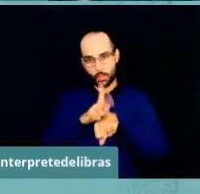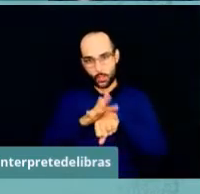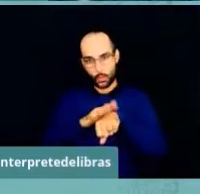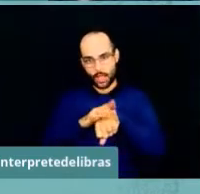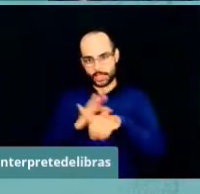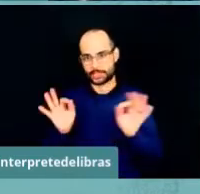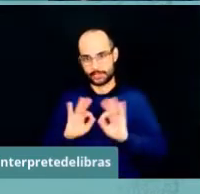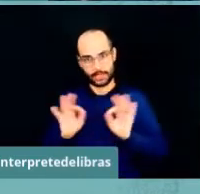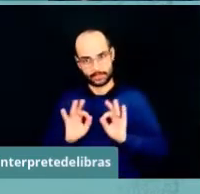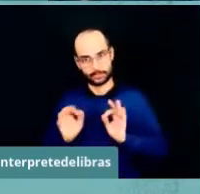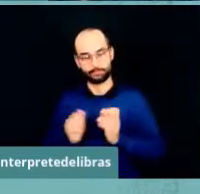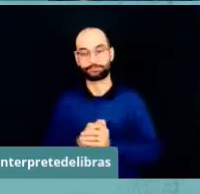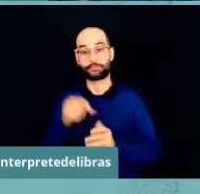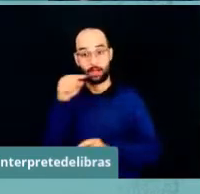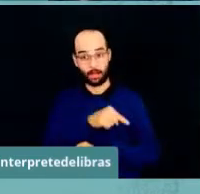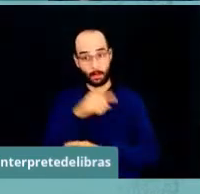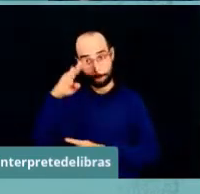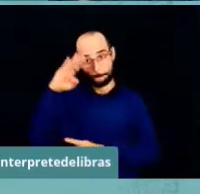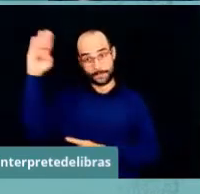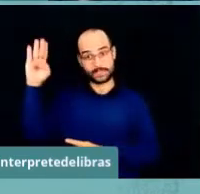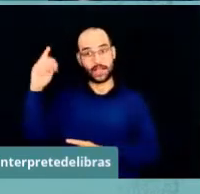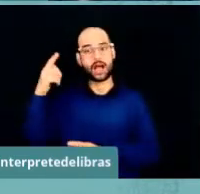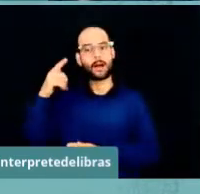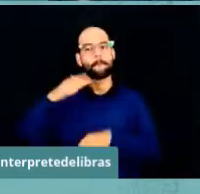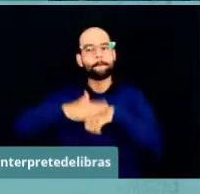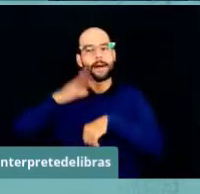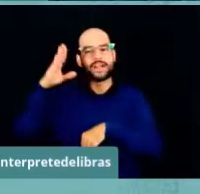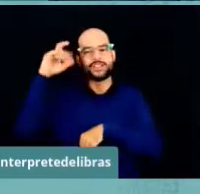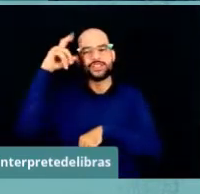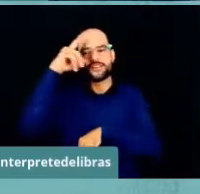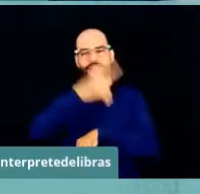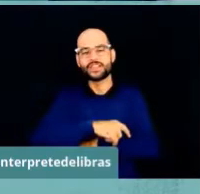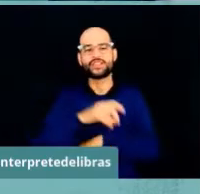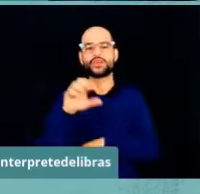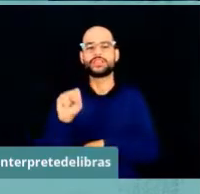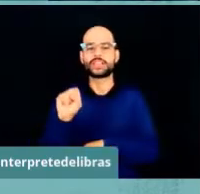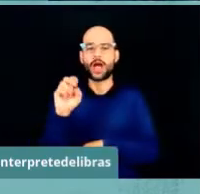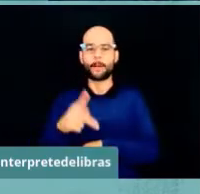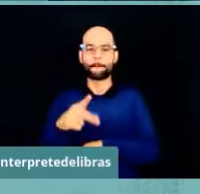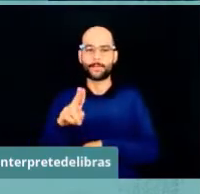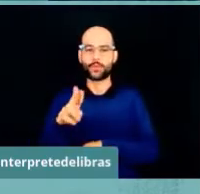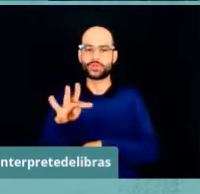a princípio, a grande dificuldade da vacina Sputnik V, que a Anvisa,